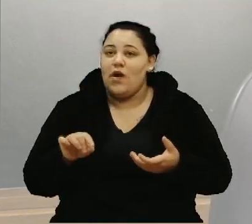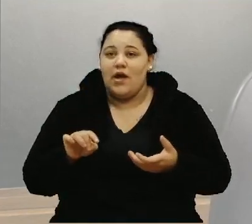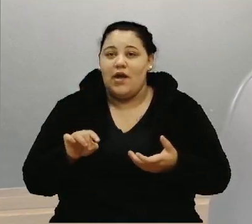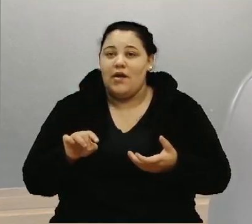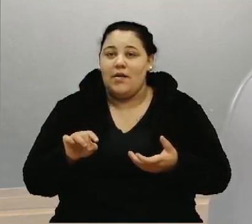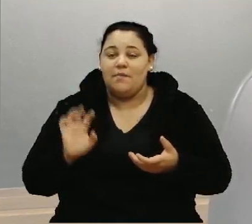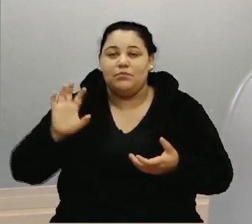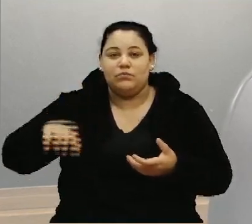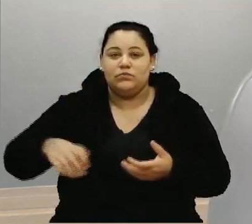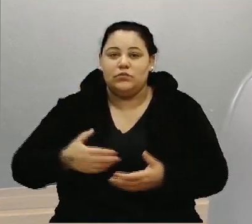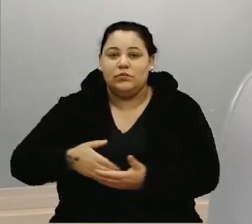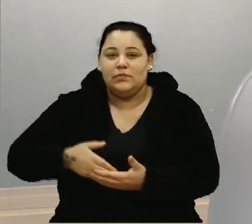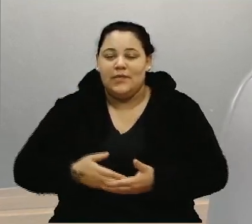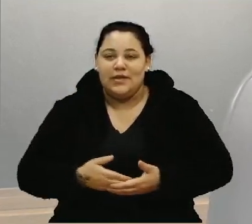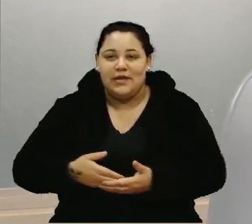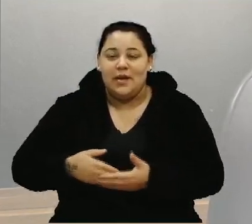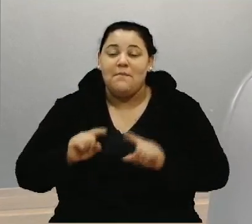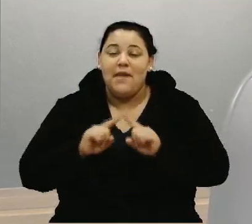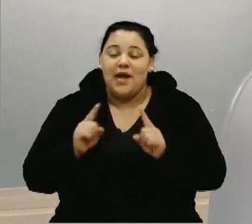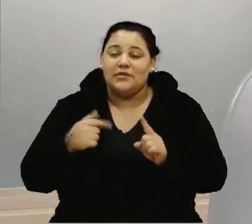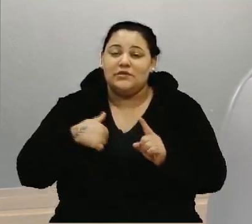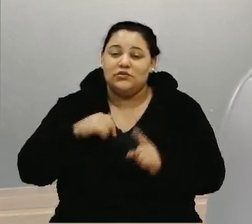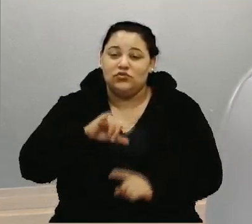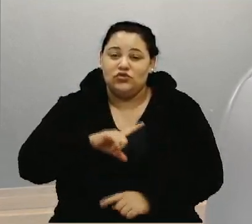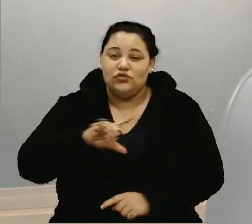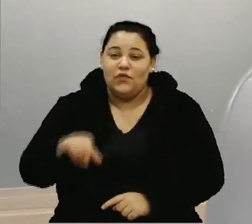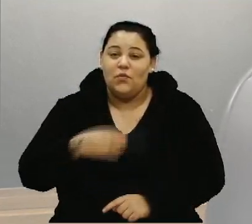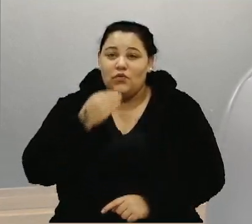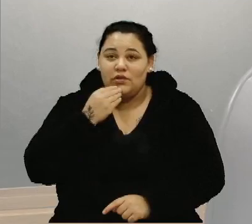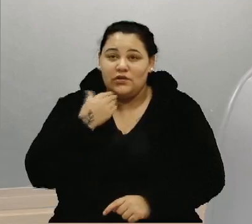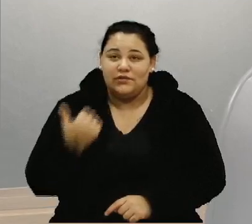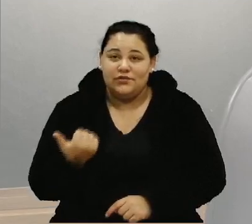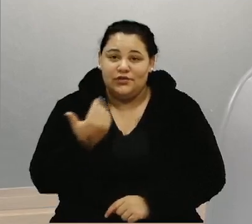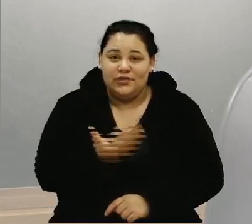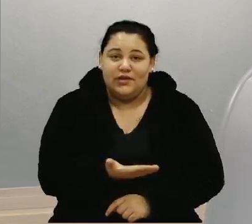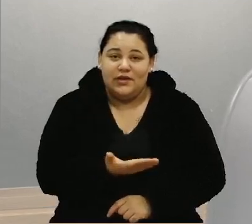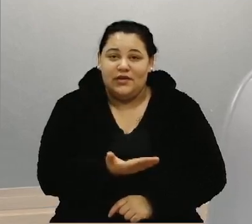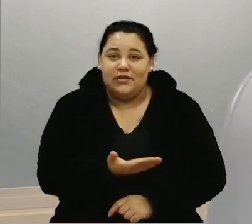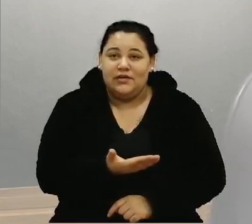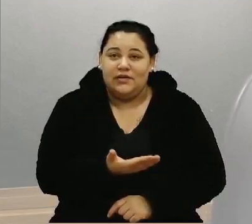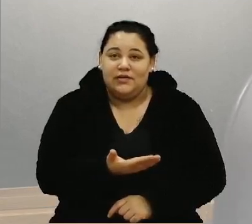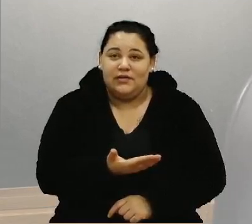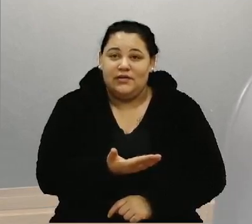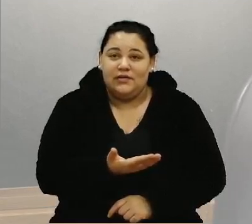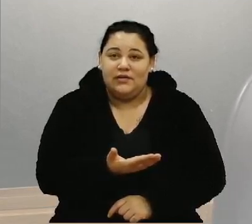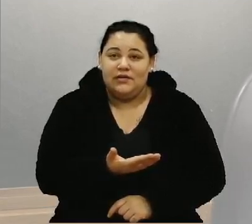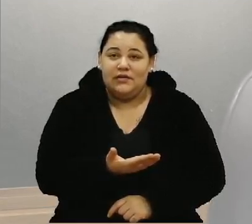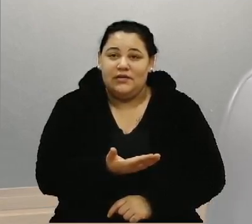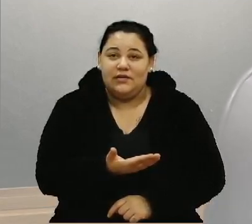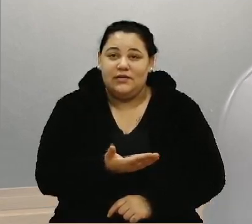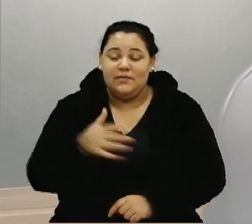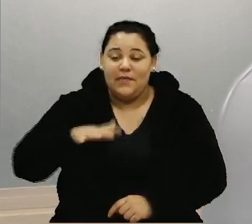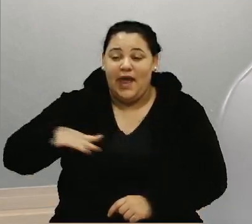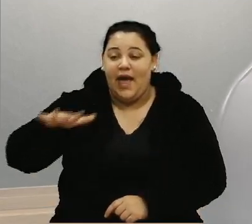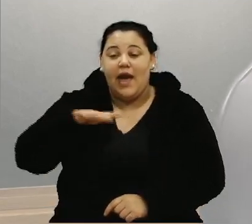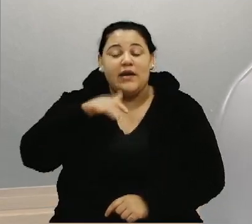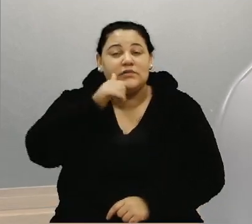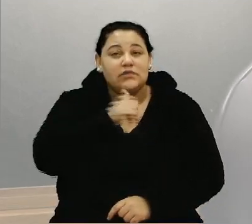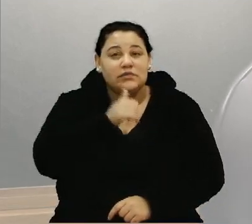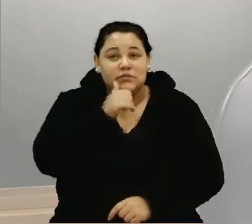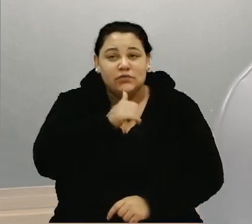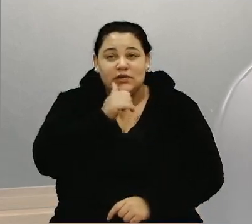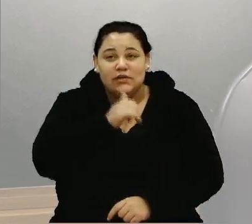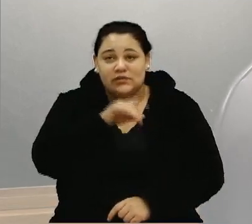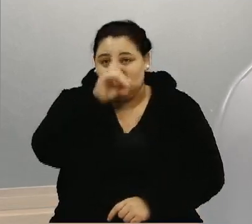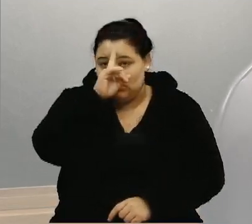eu também tive a oportunidade de oferecer uma emenda, né, Geraldo, para a área das mulheres do